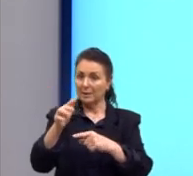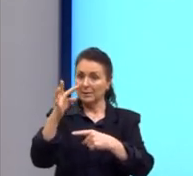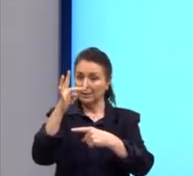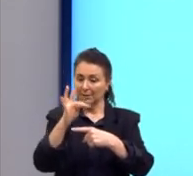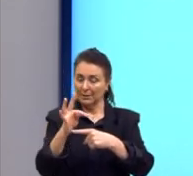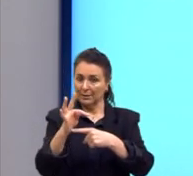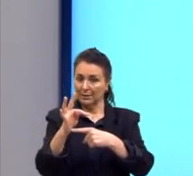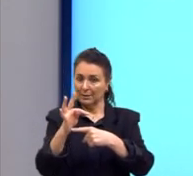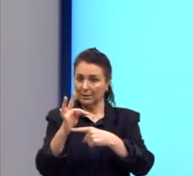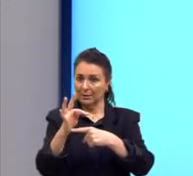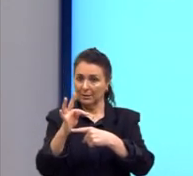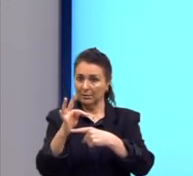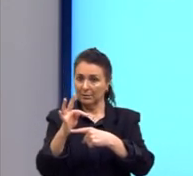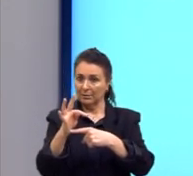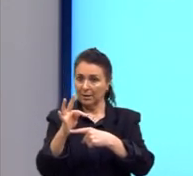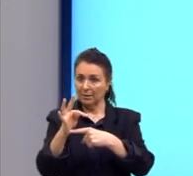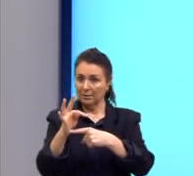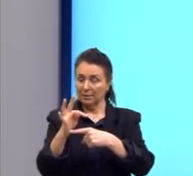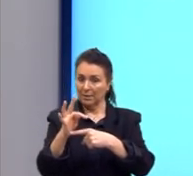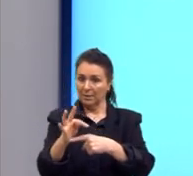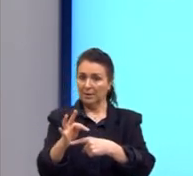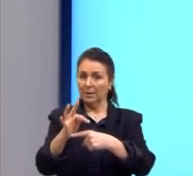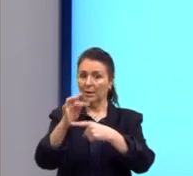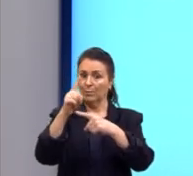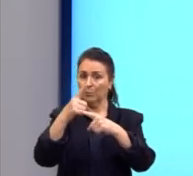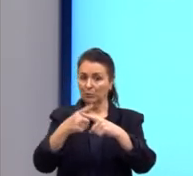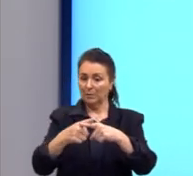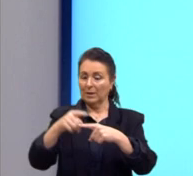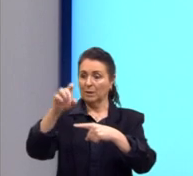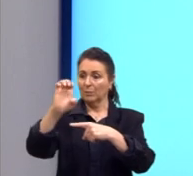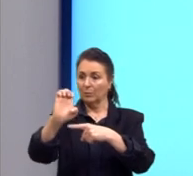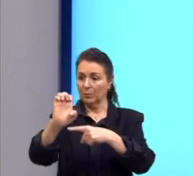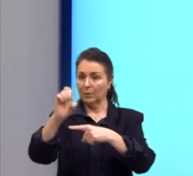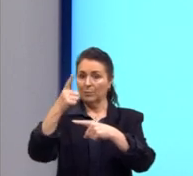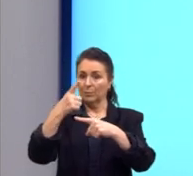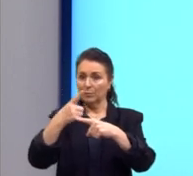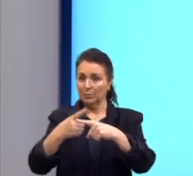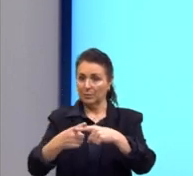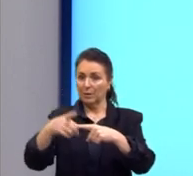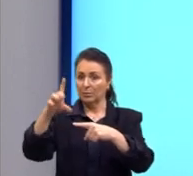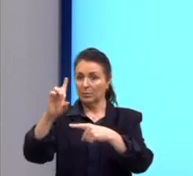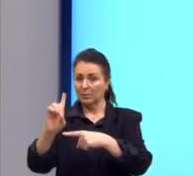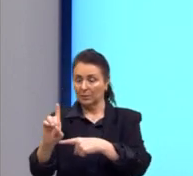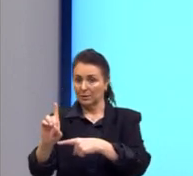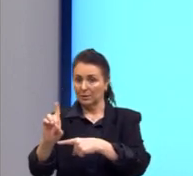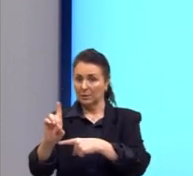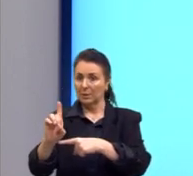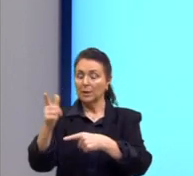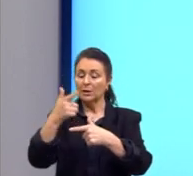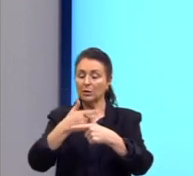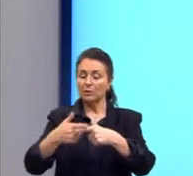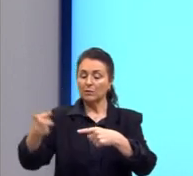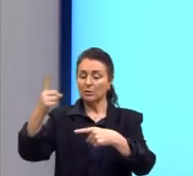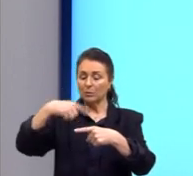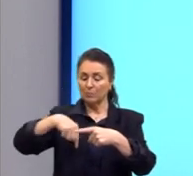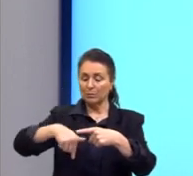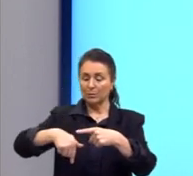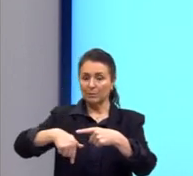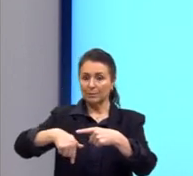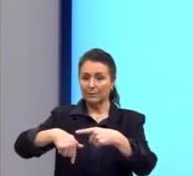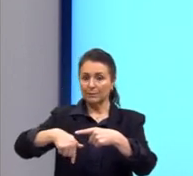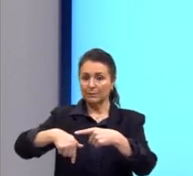nessa forma a gente vai ter o que aqui né que x e x de e dividido por que